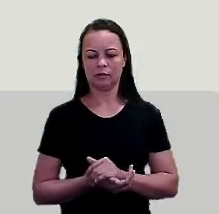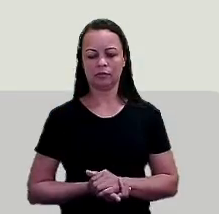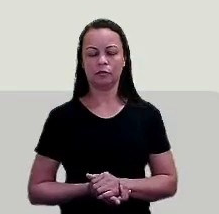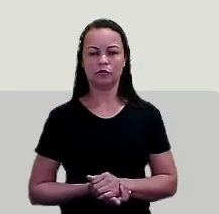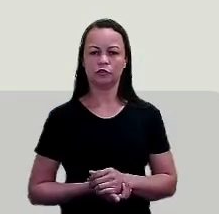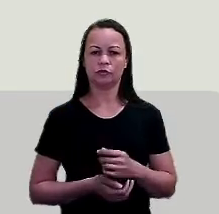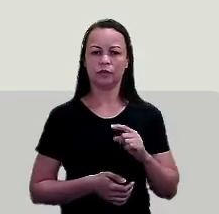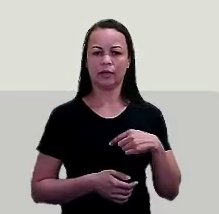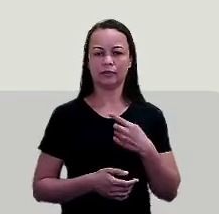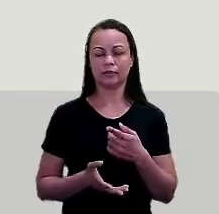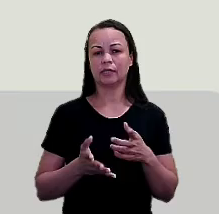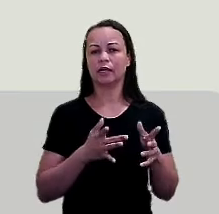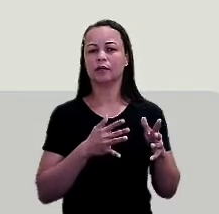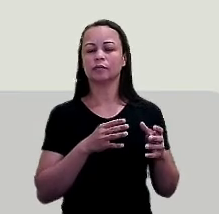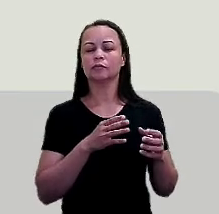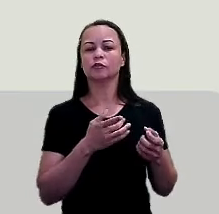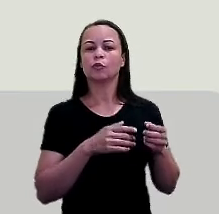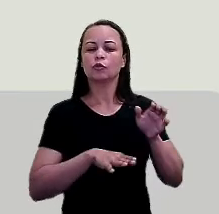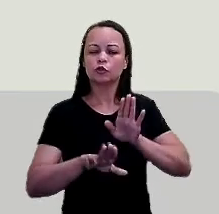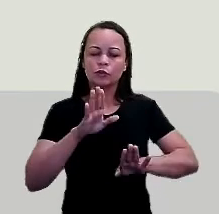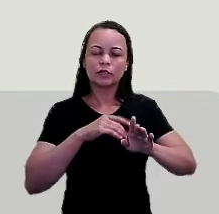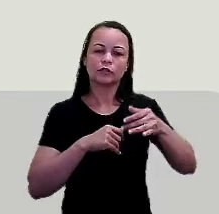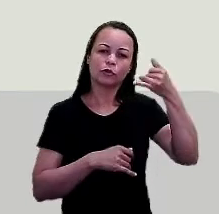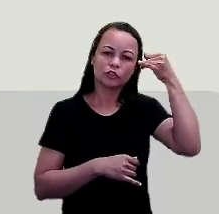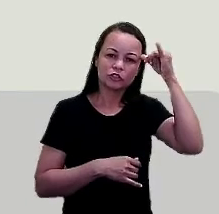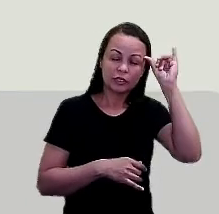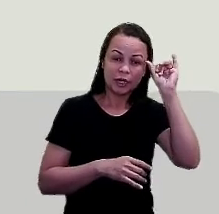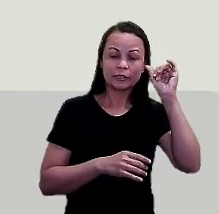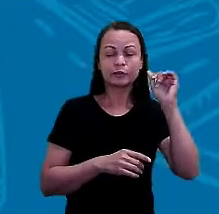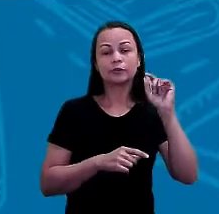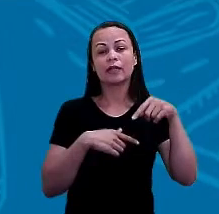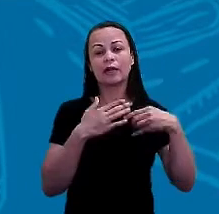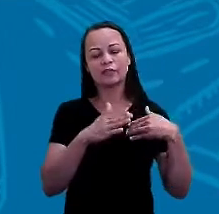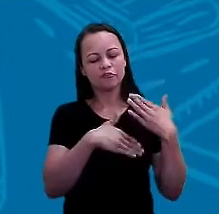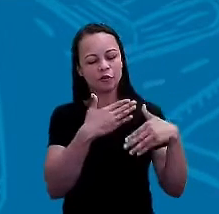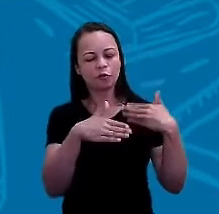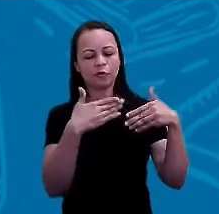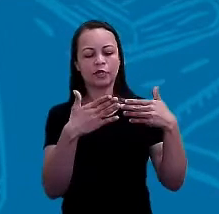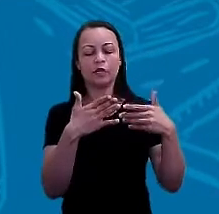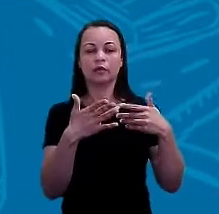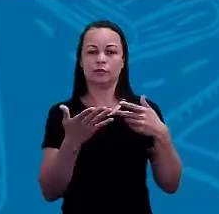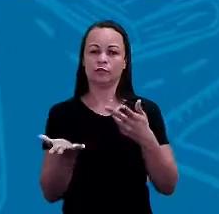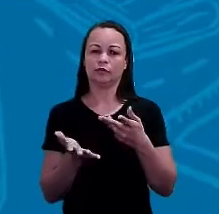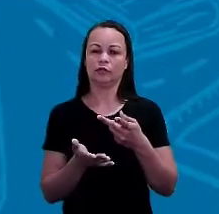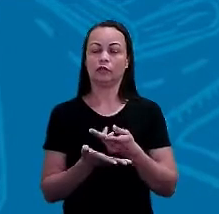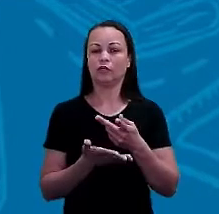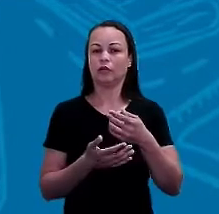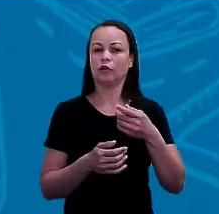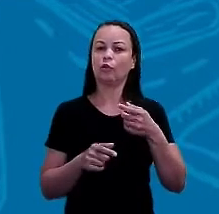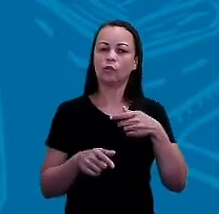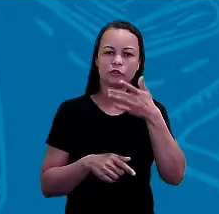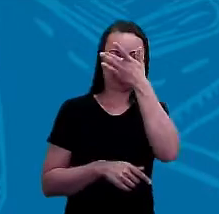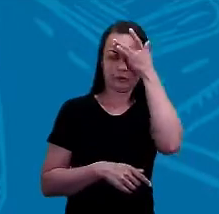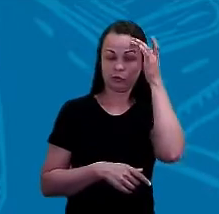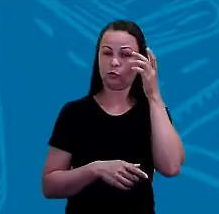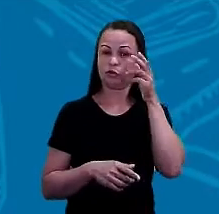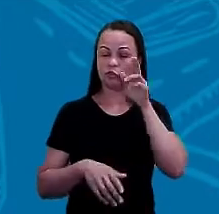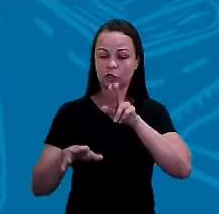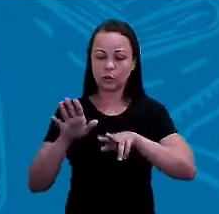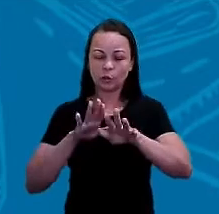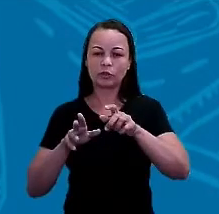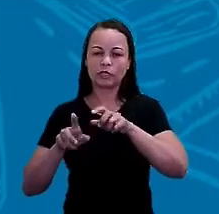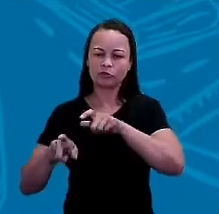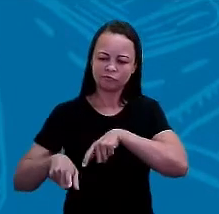também. Nós éramos para ser os criadores de gado. Daí evoluímos. Vieram o quê? Os fazendeiros com o café. E